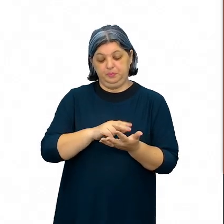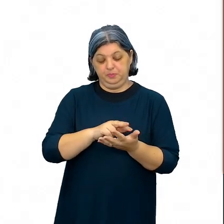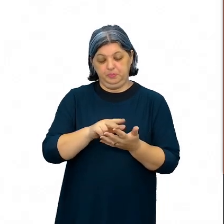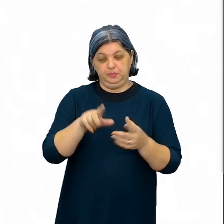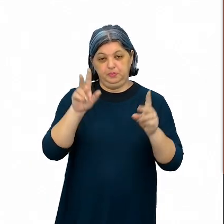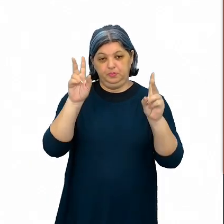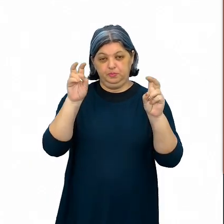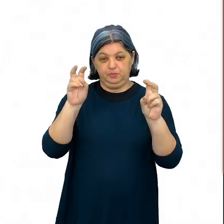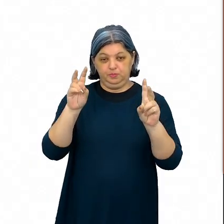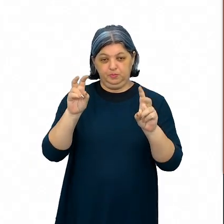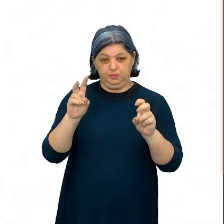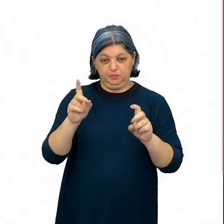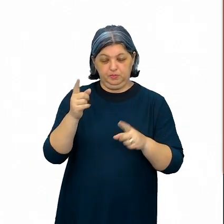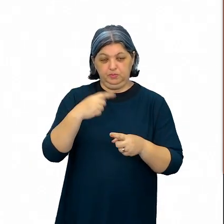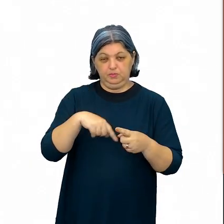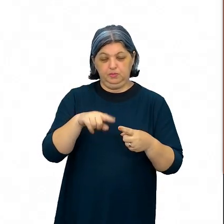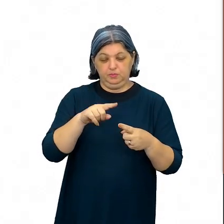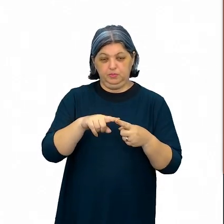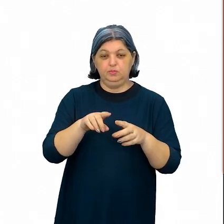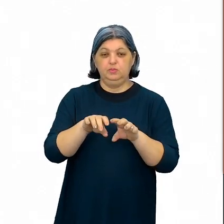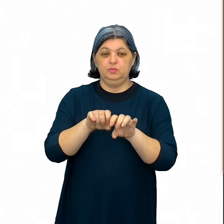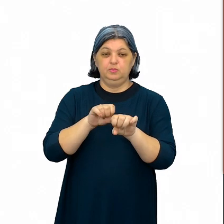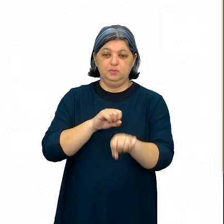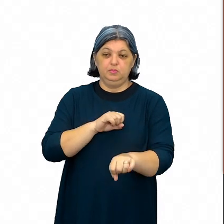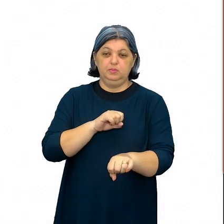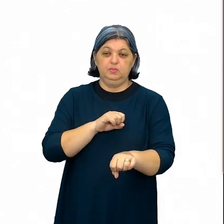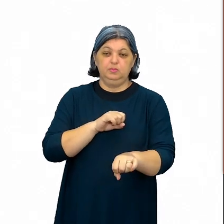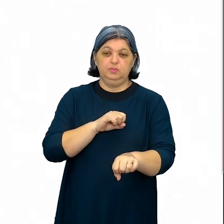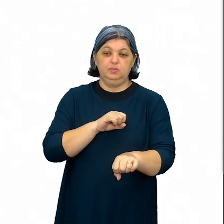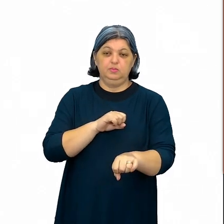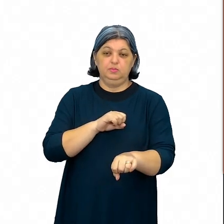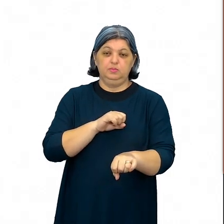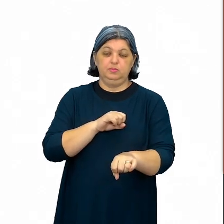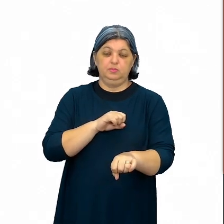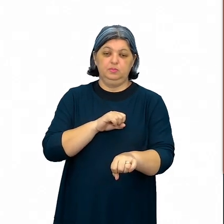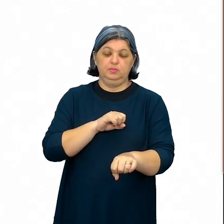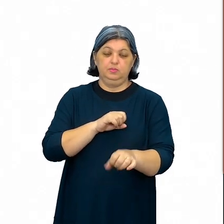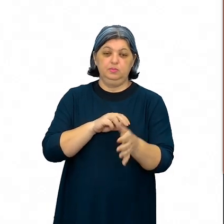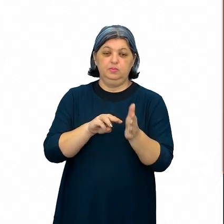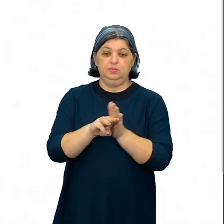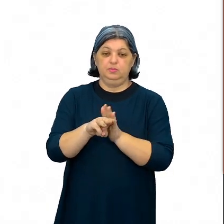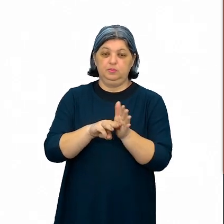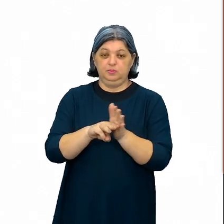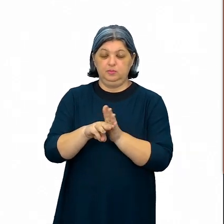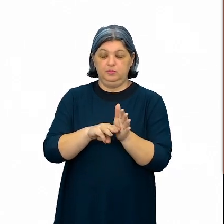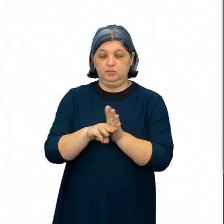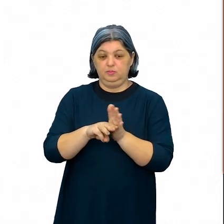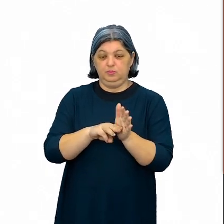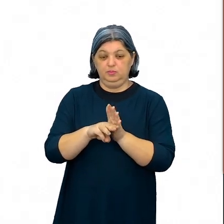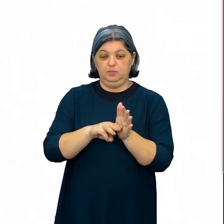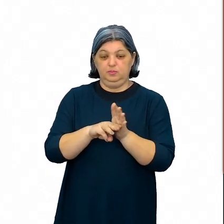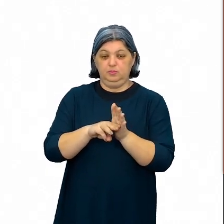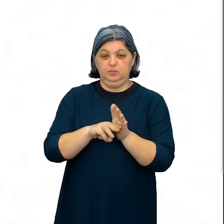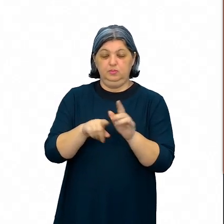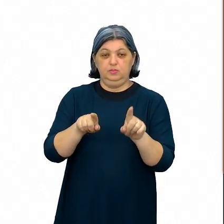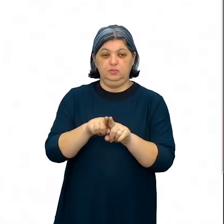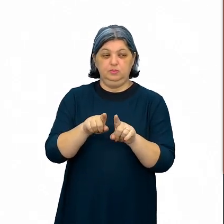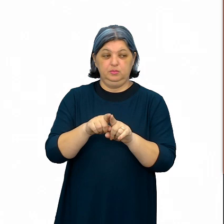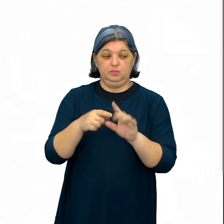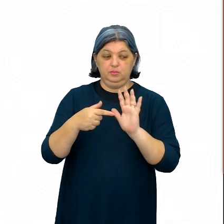temáticas dos objetivos formativos a as metodologias né ele ele